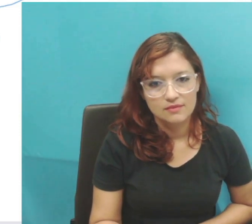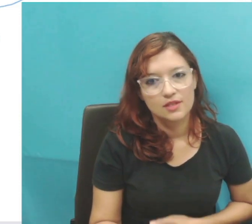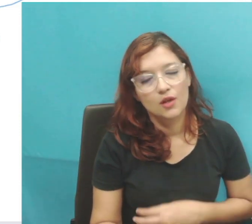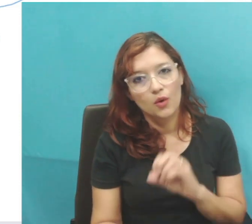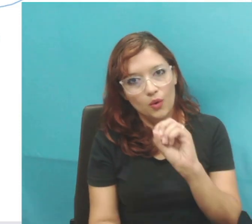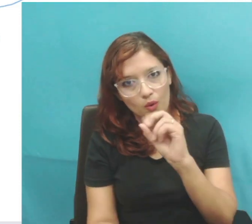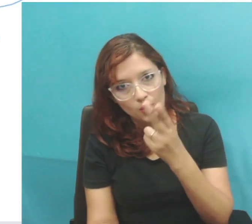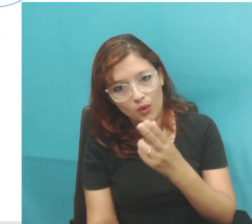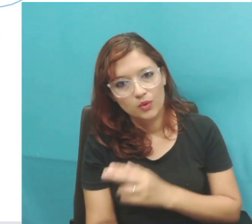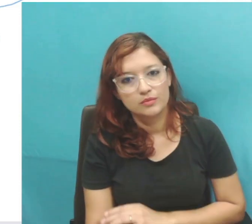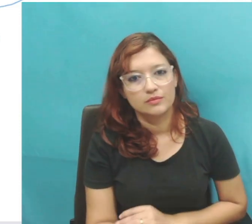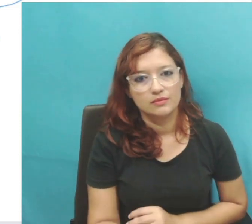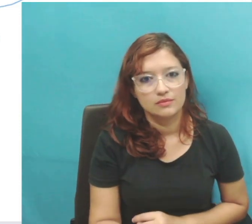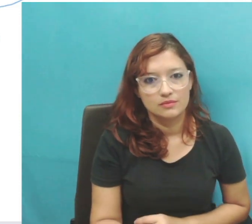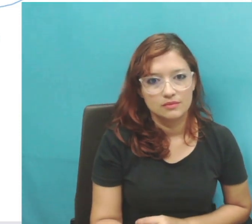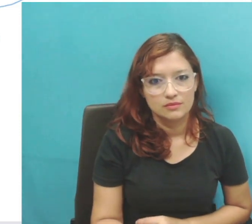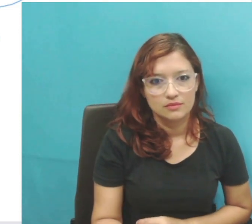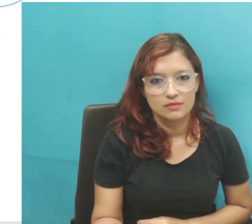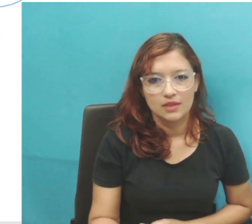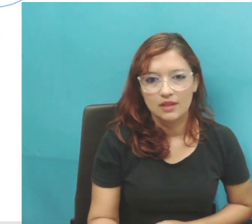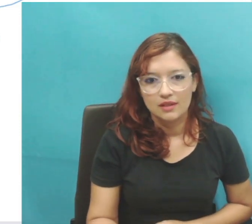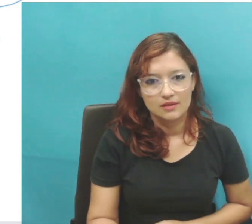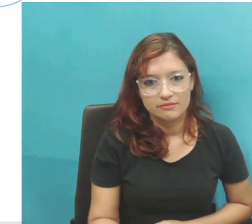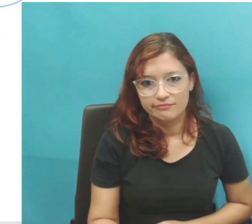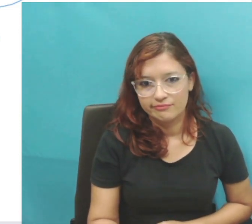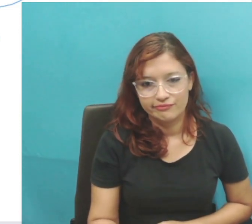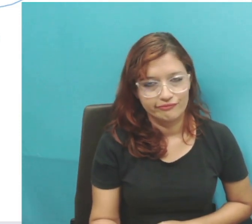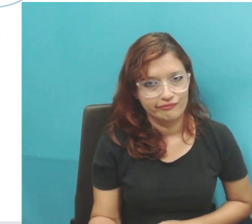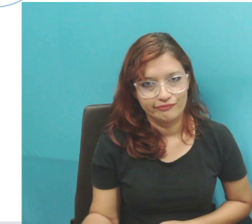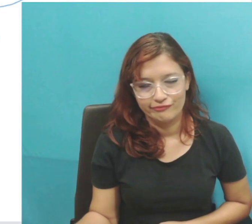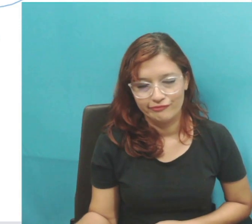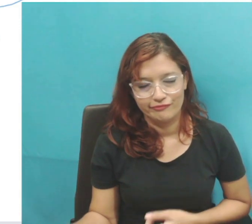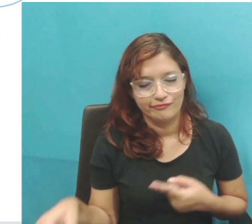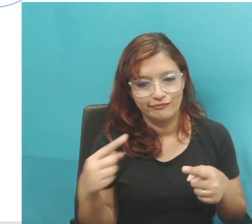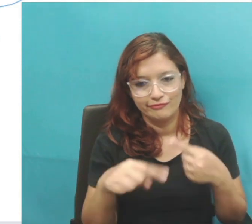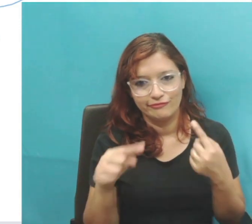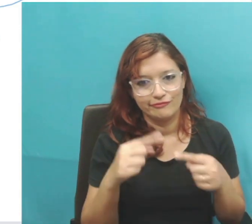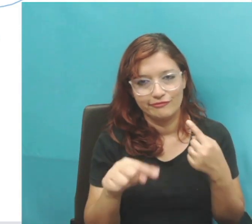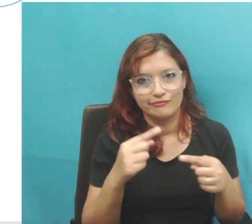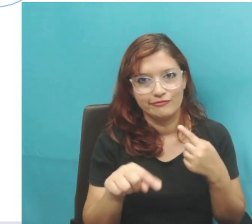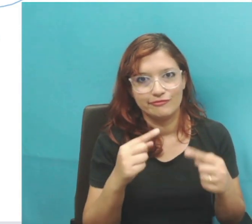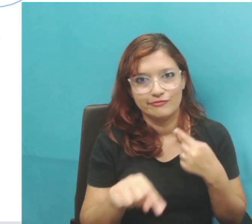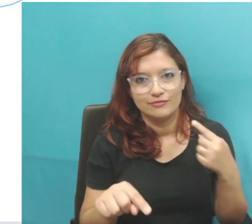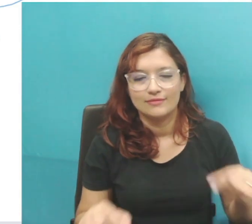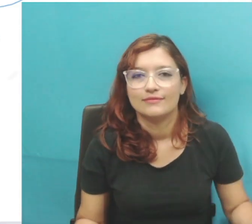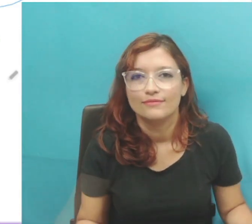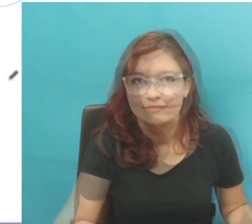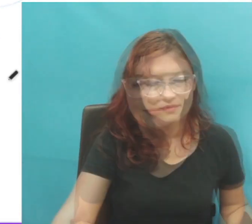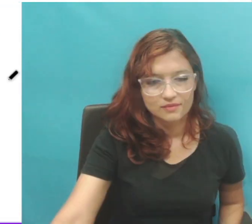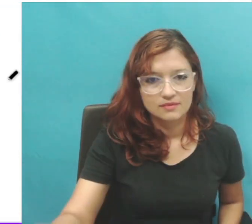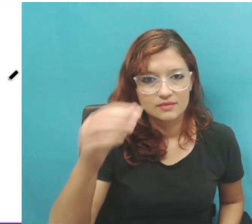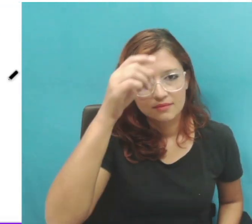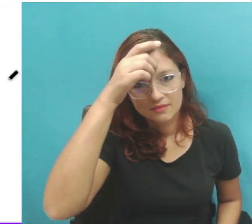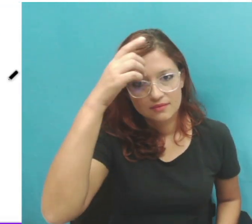Melhor usar assim. Eles nos viram ou eles viram a gente. Essa